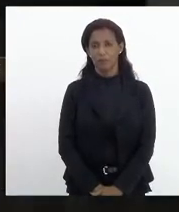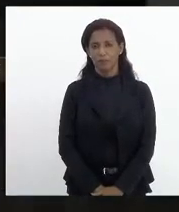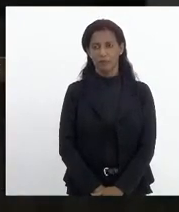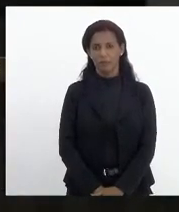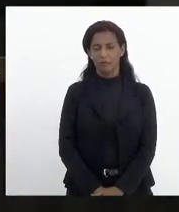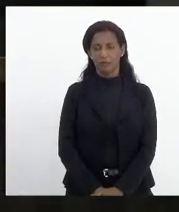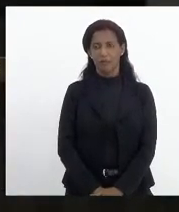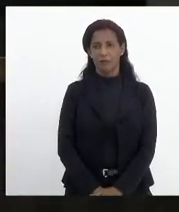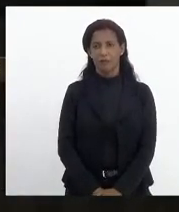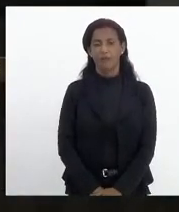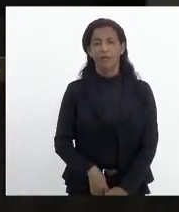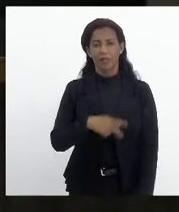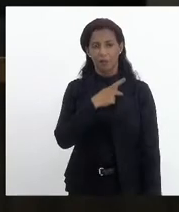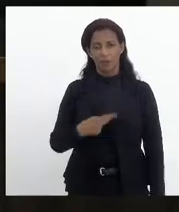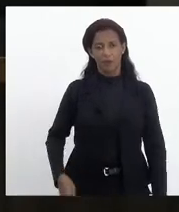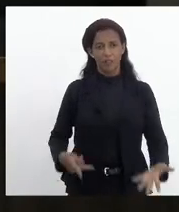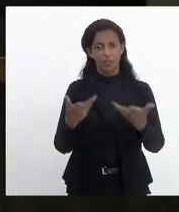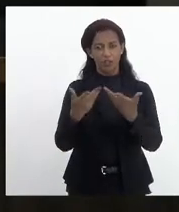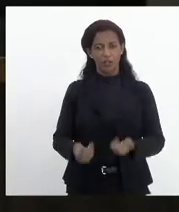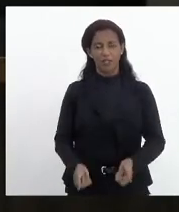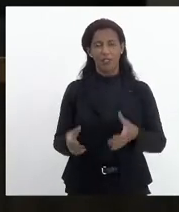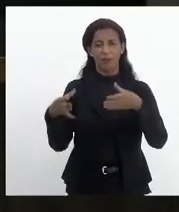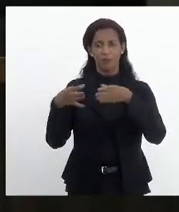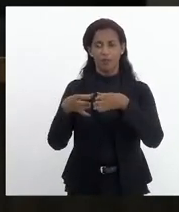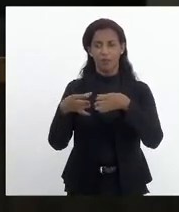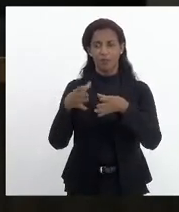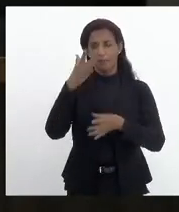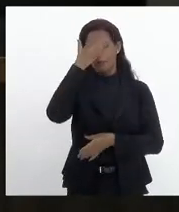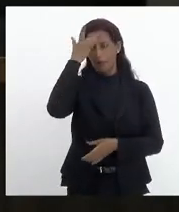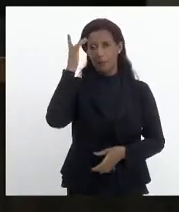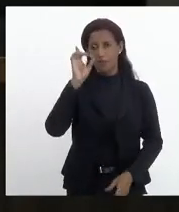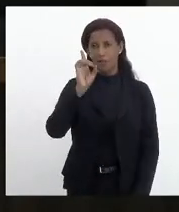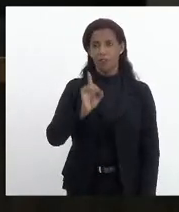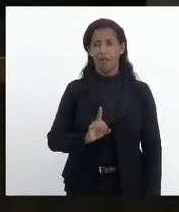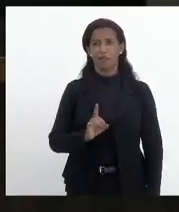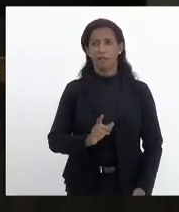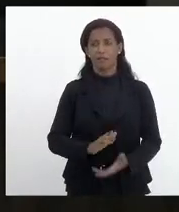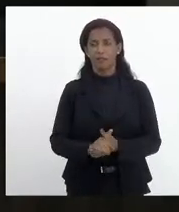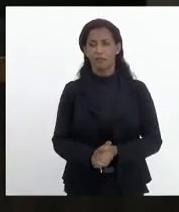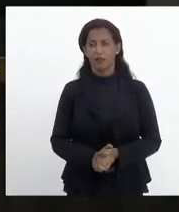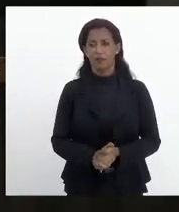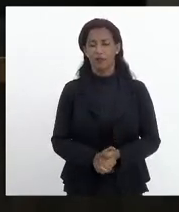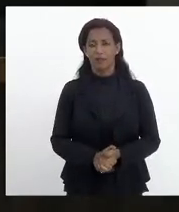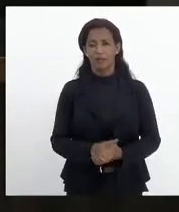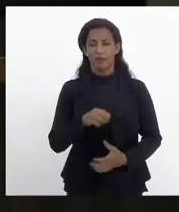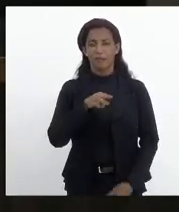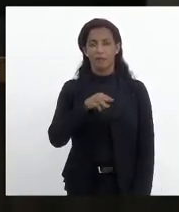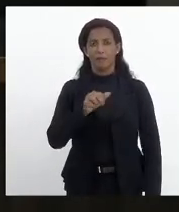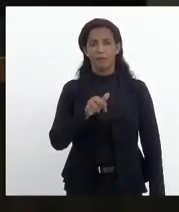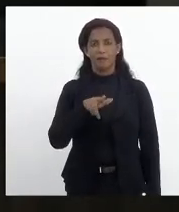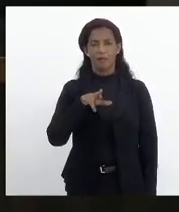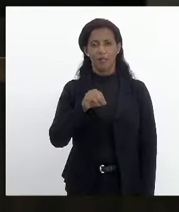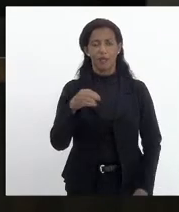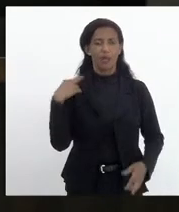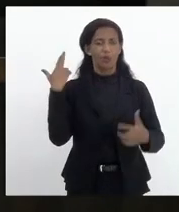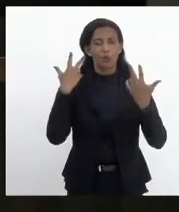Que a presidência defere. Pela comissão da pessoa com deficiência, deputado Marcelo